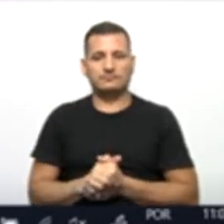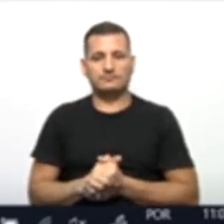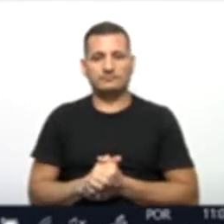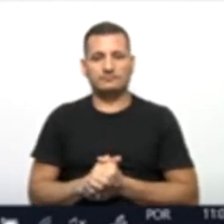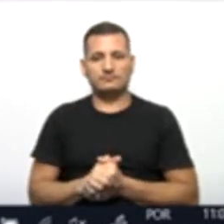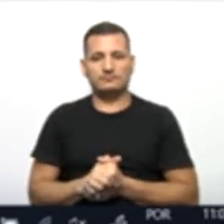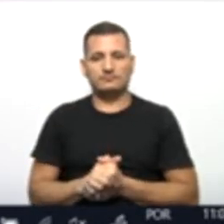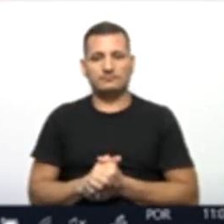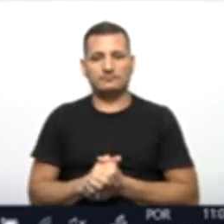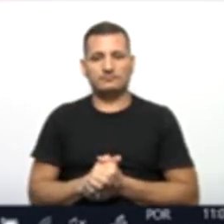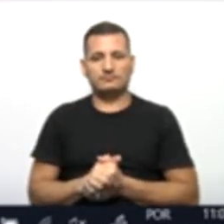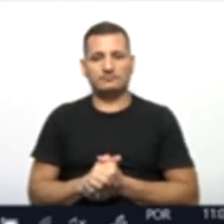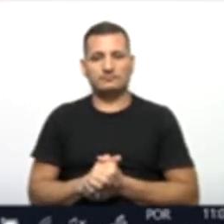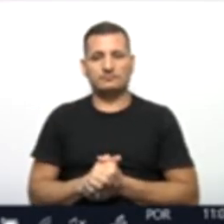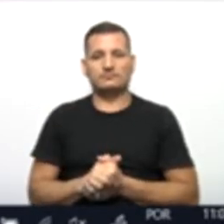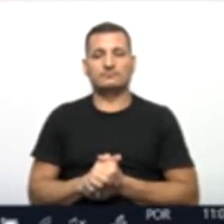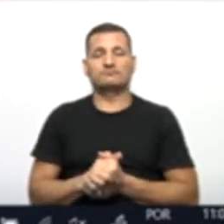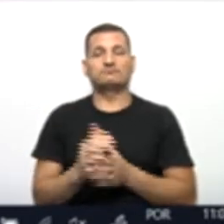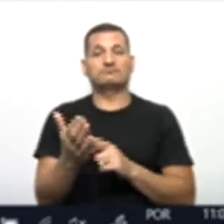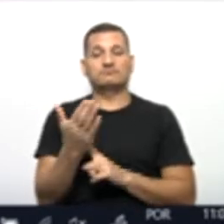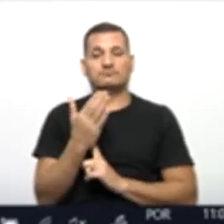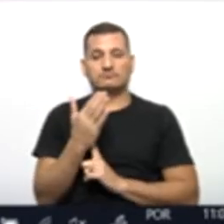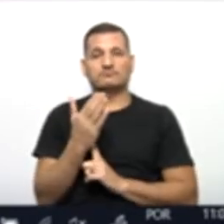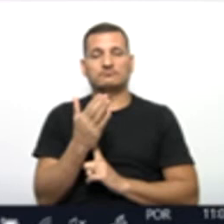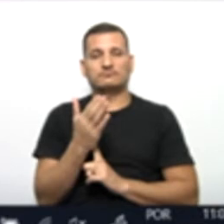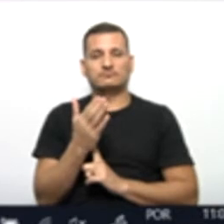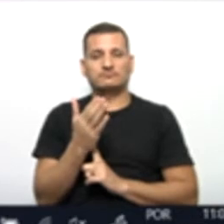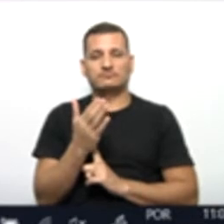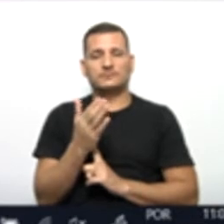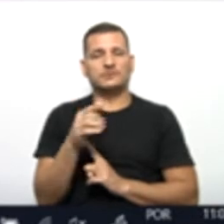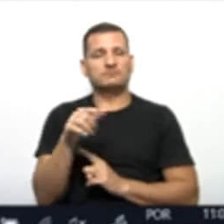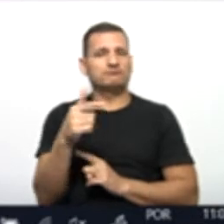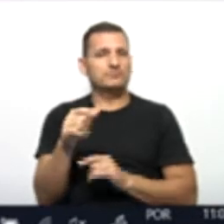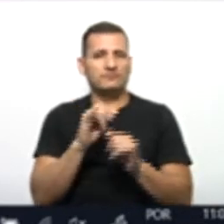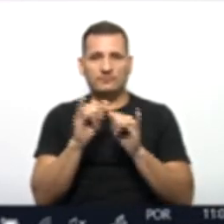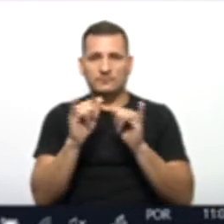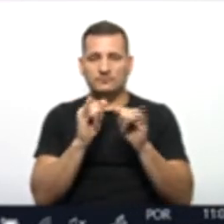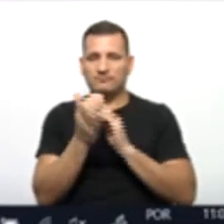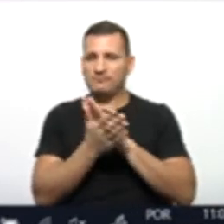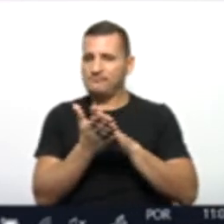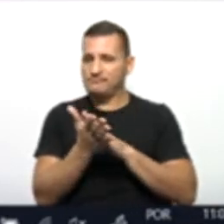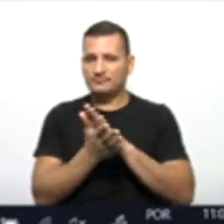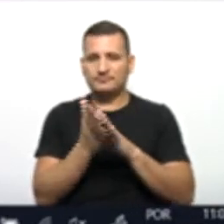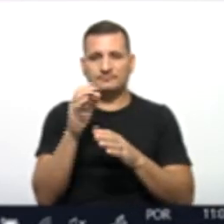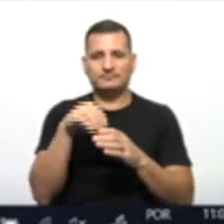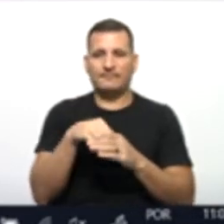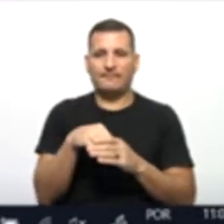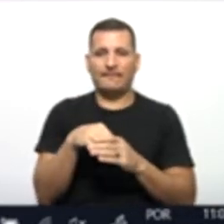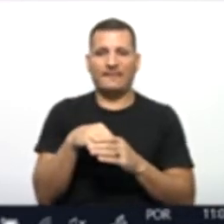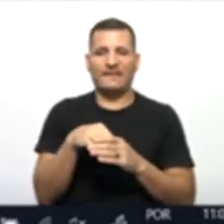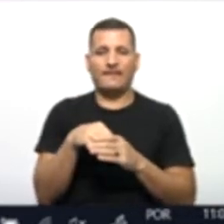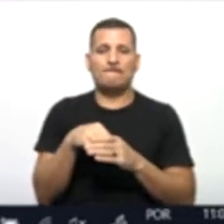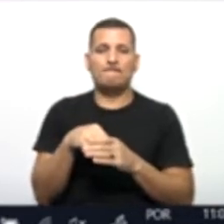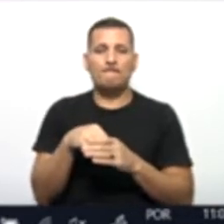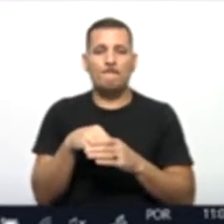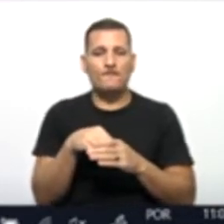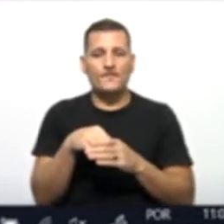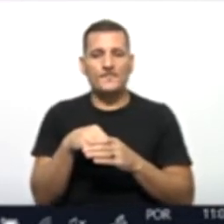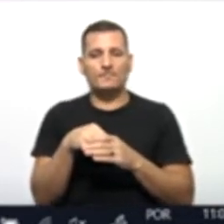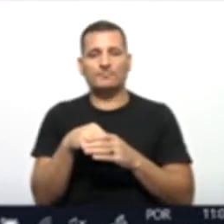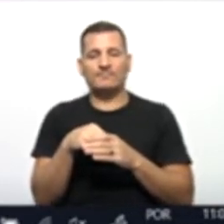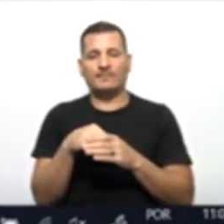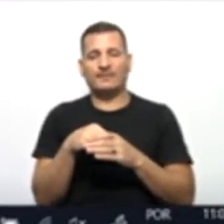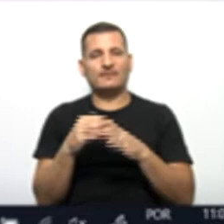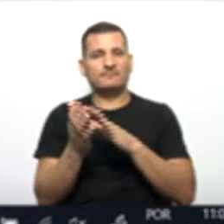ele está mostrando a minha tabela que não têm dado nenhum ainda lá dentro só aumentar mais um pouco ela não tem